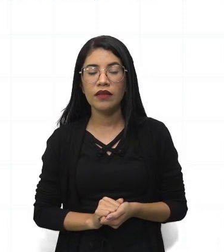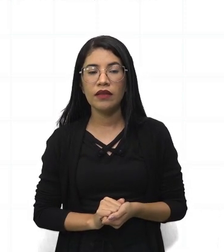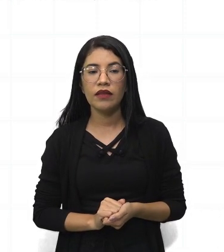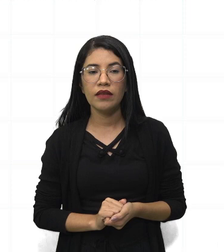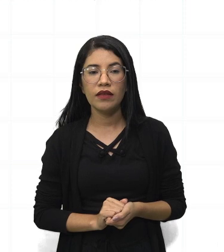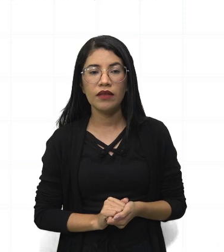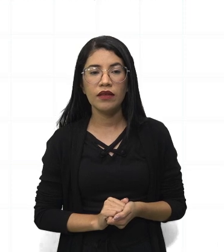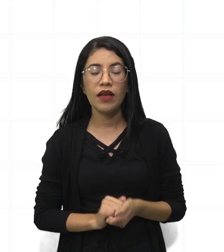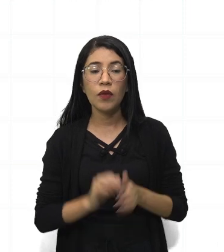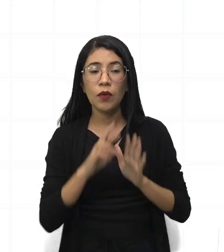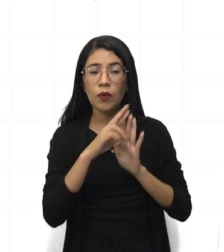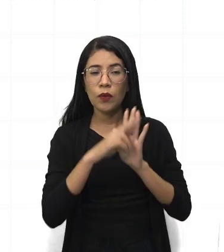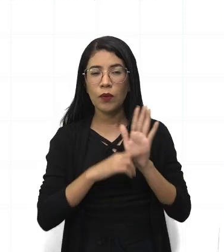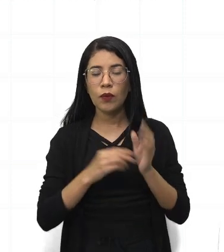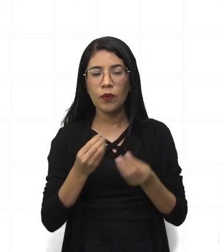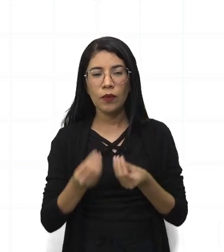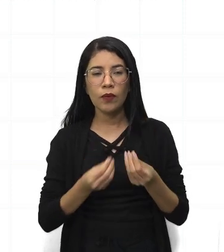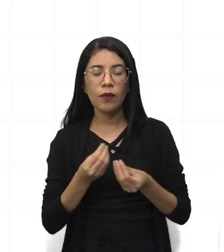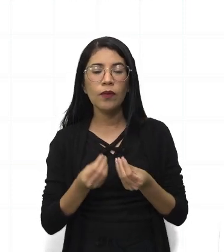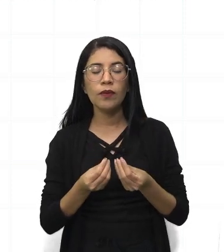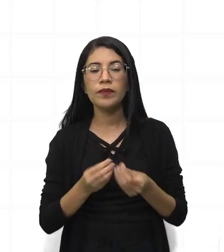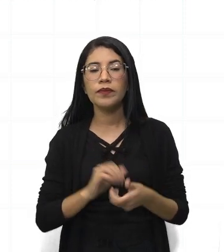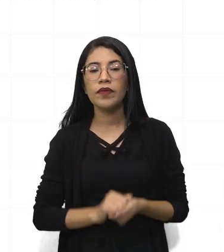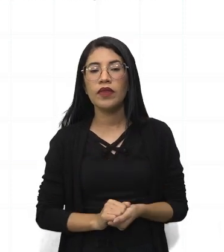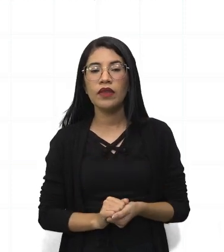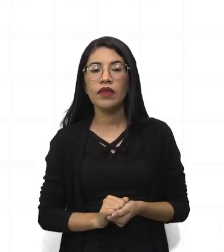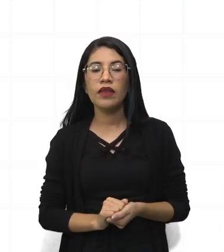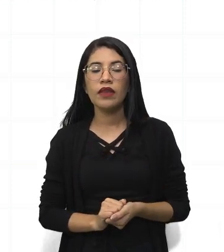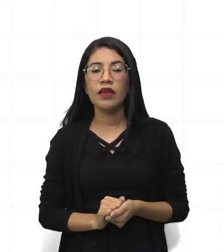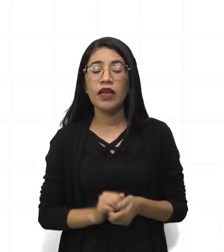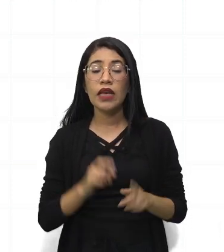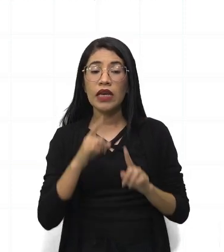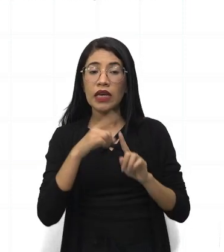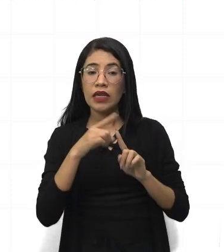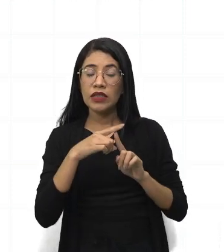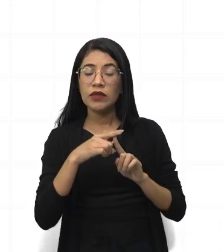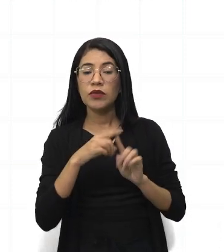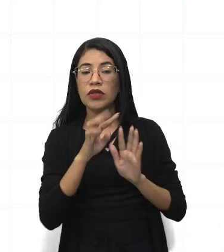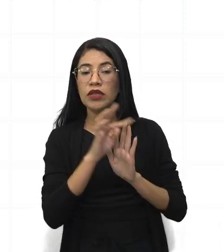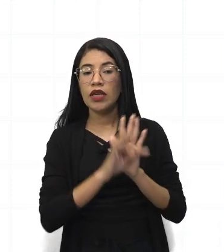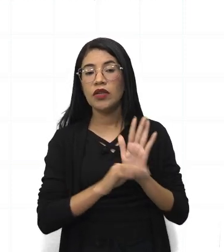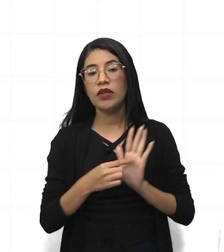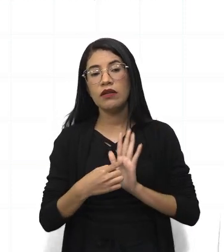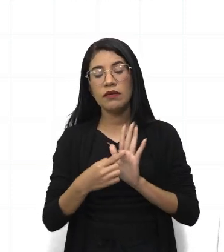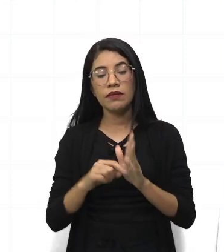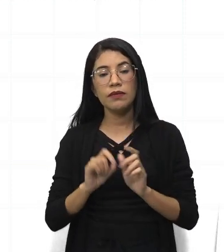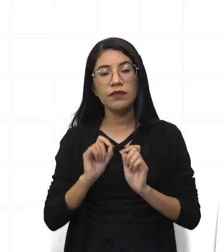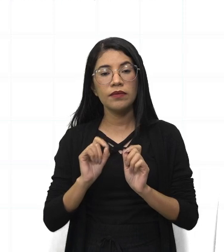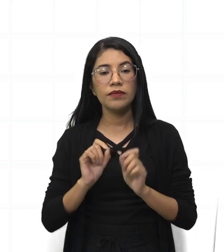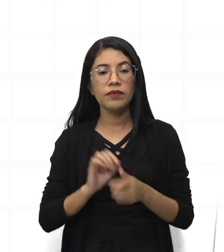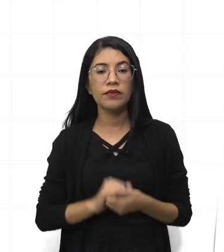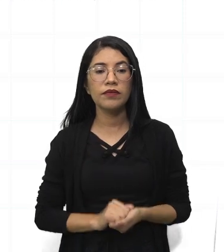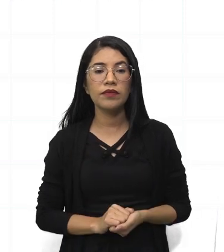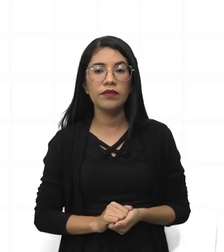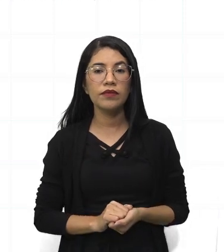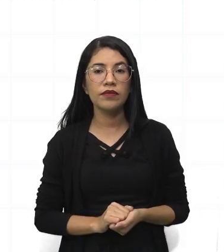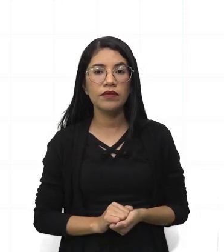dissertativo. Vamos ver. O texto dissertativo, todos sabem que ele vai apresentar